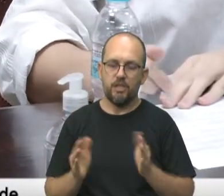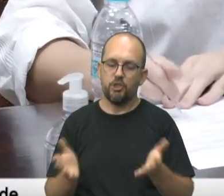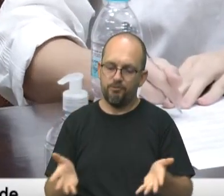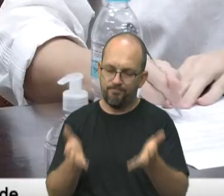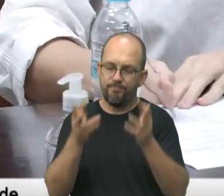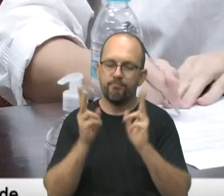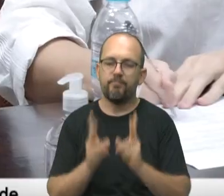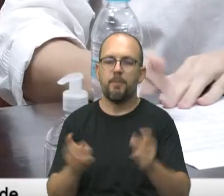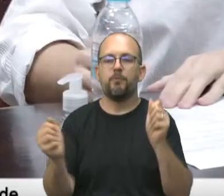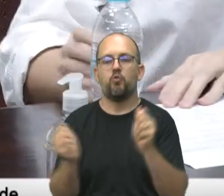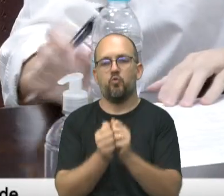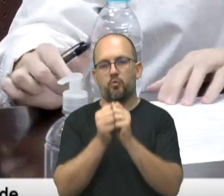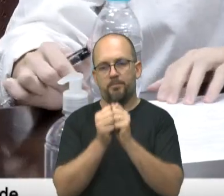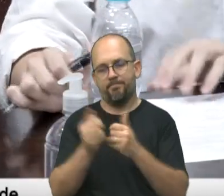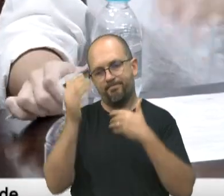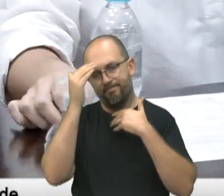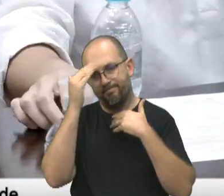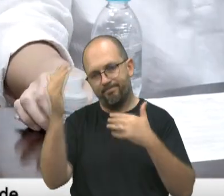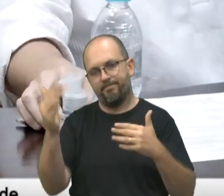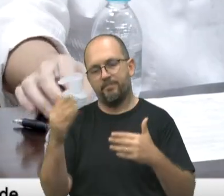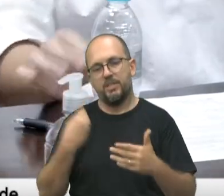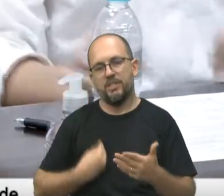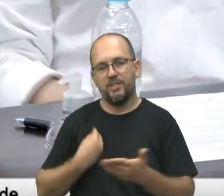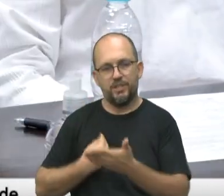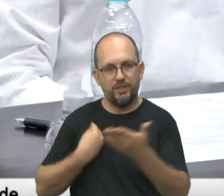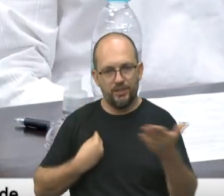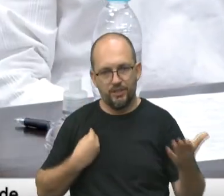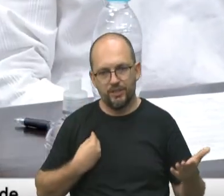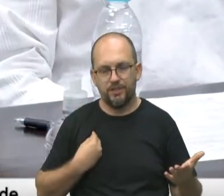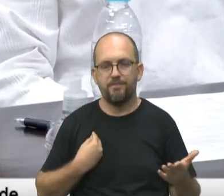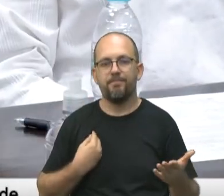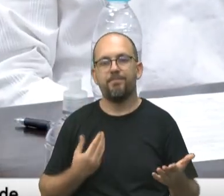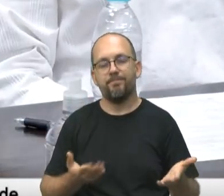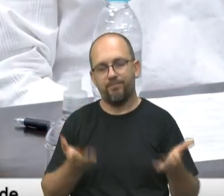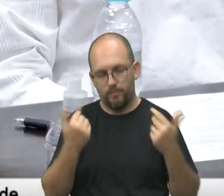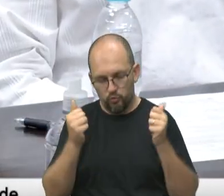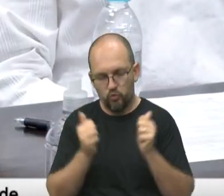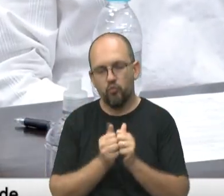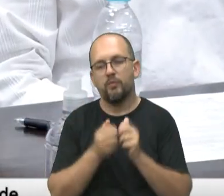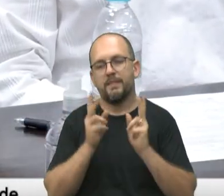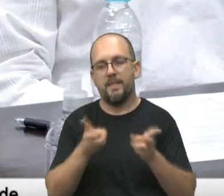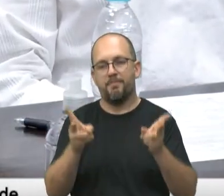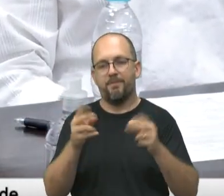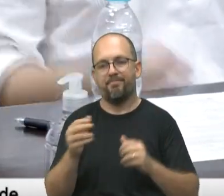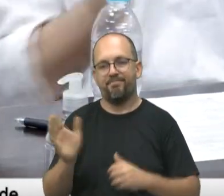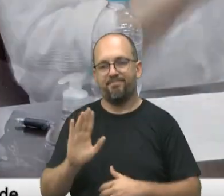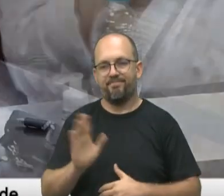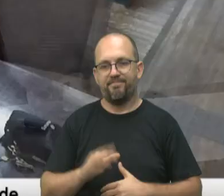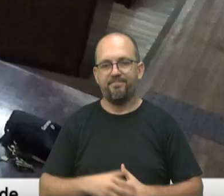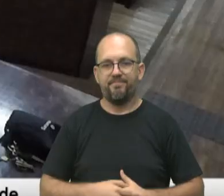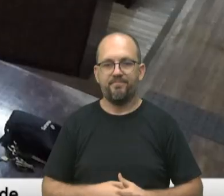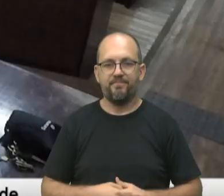estar sempre juntos. Muito obrigada pela presença, vamos juntos sempre. Valeu.